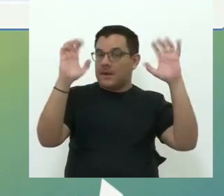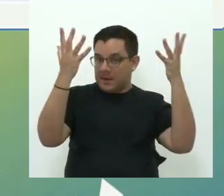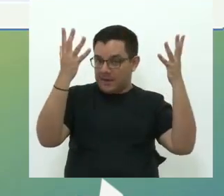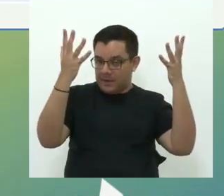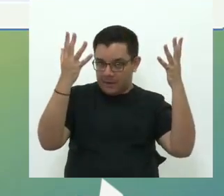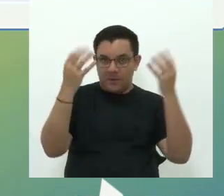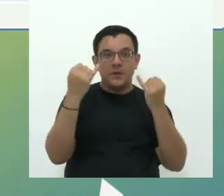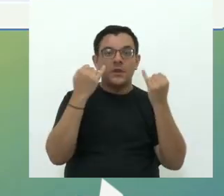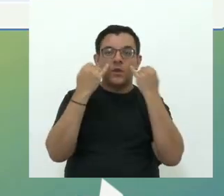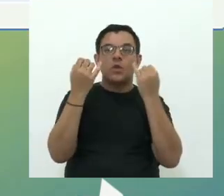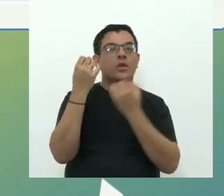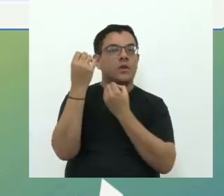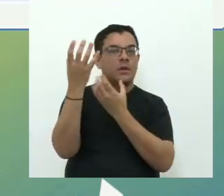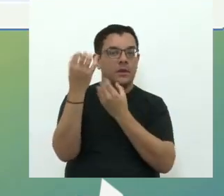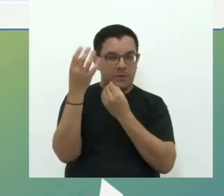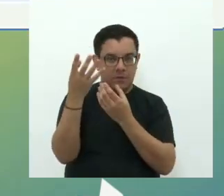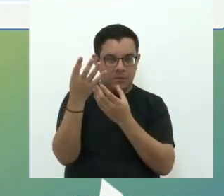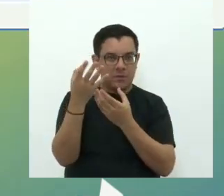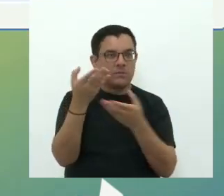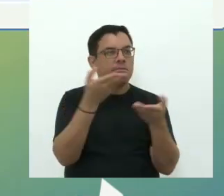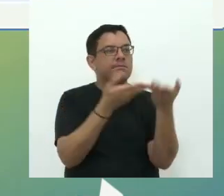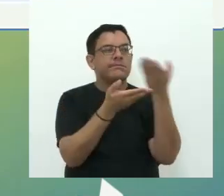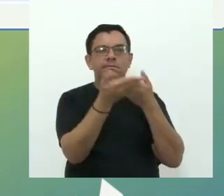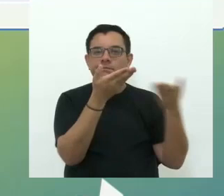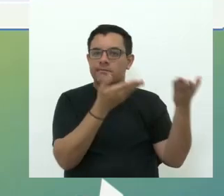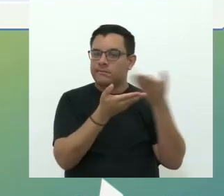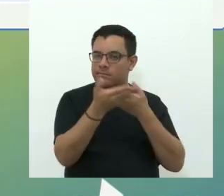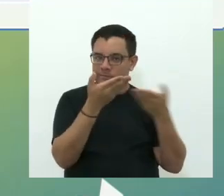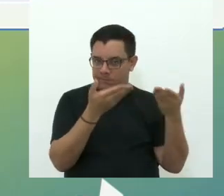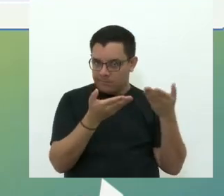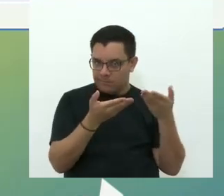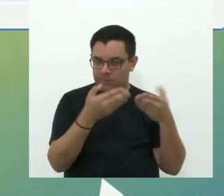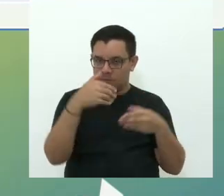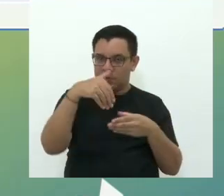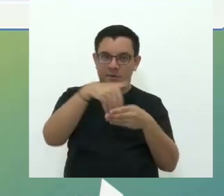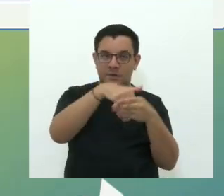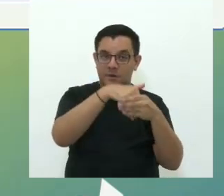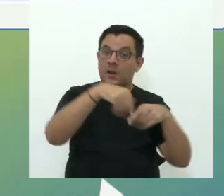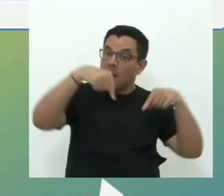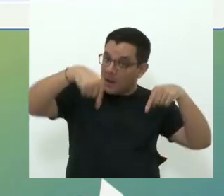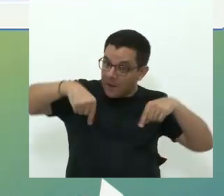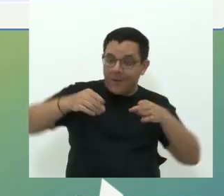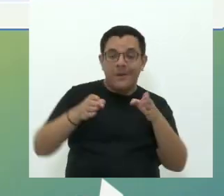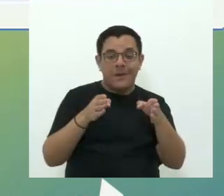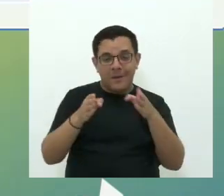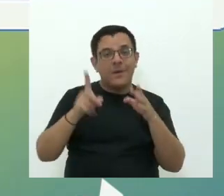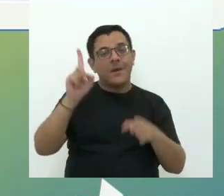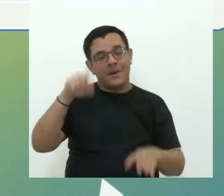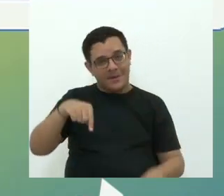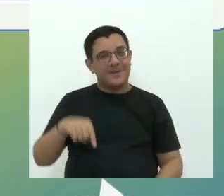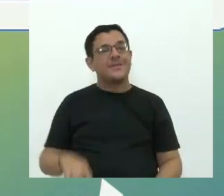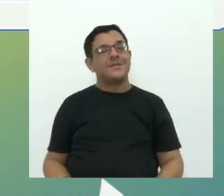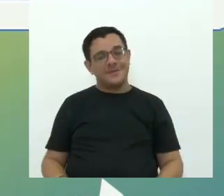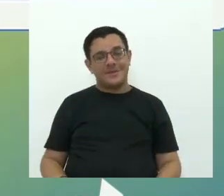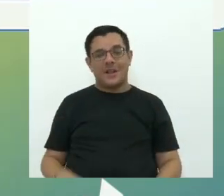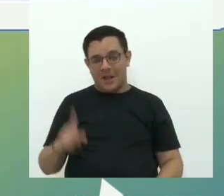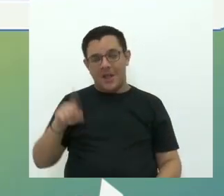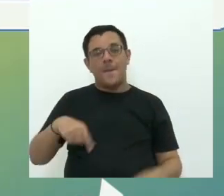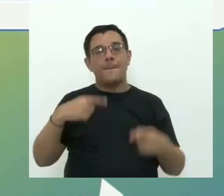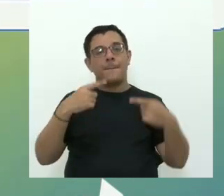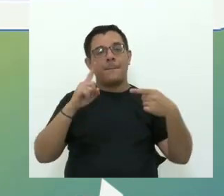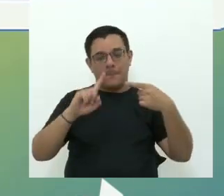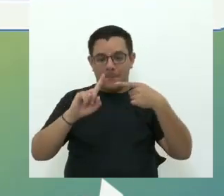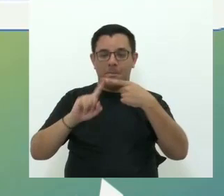paraa cidadania sobre participação nas eleições e este momento aqui é um momento que a gente tá fazendo